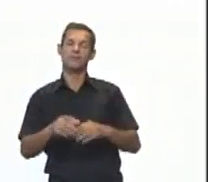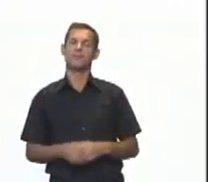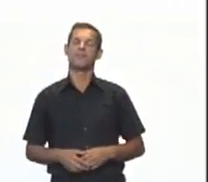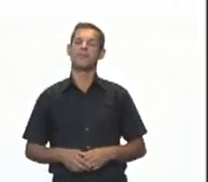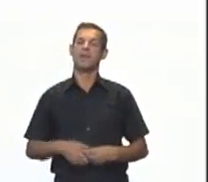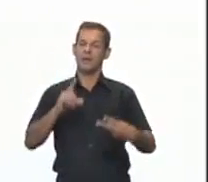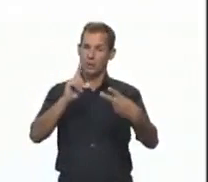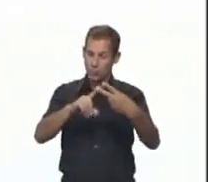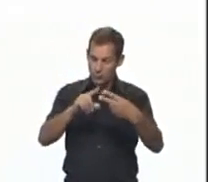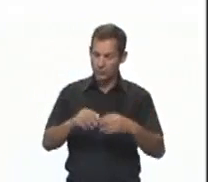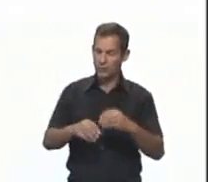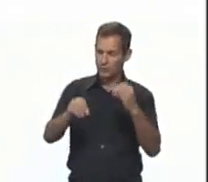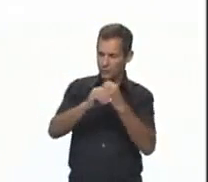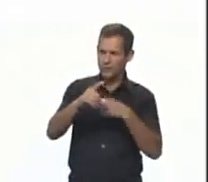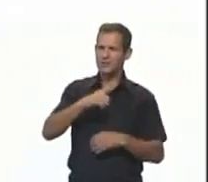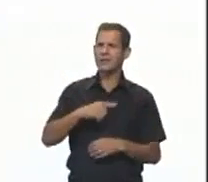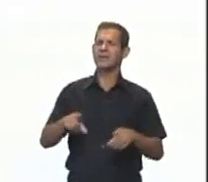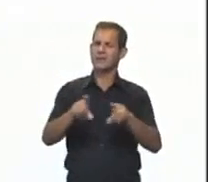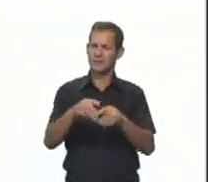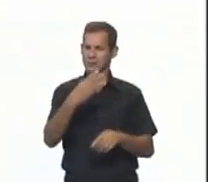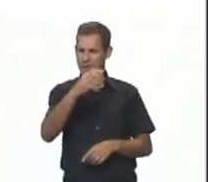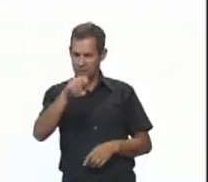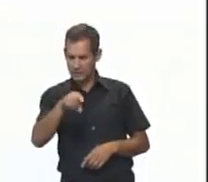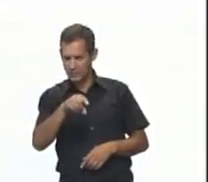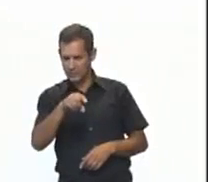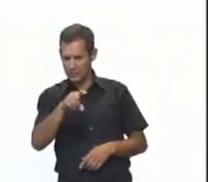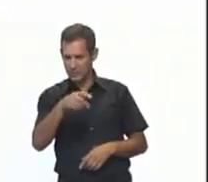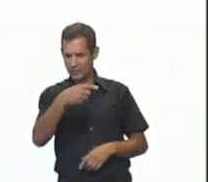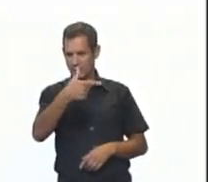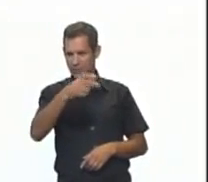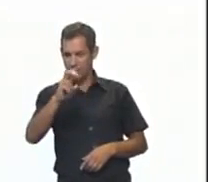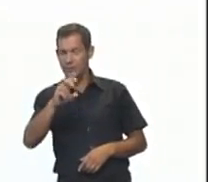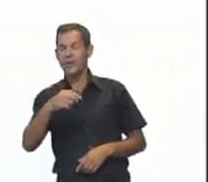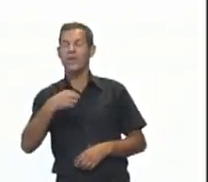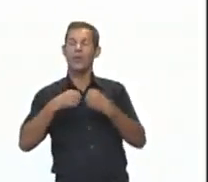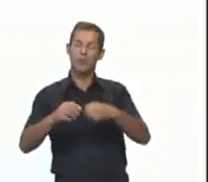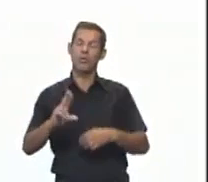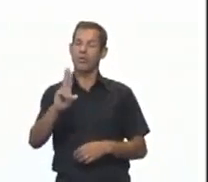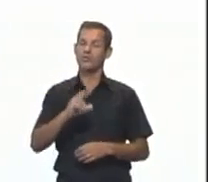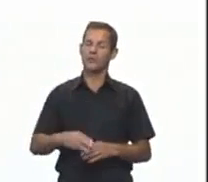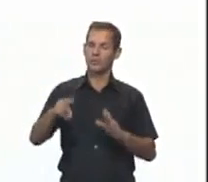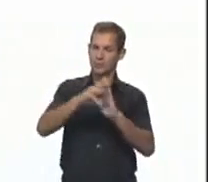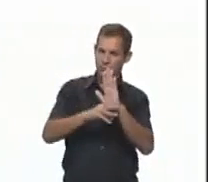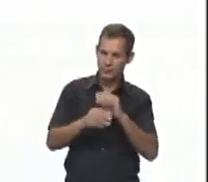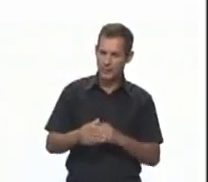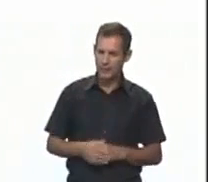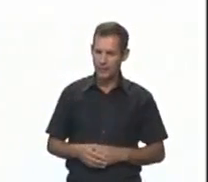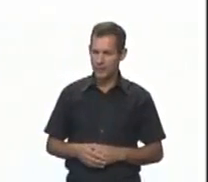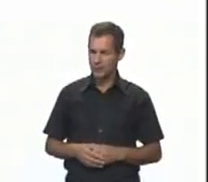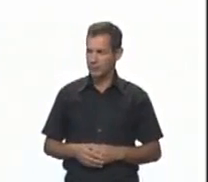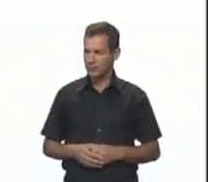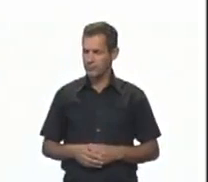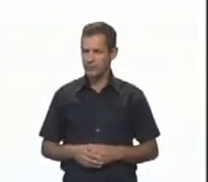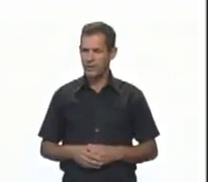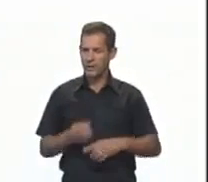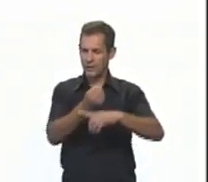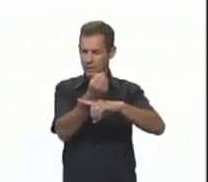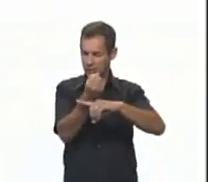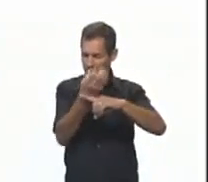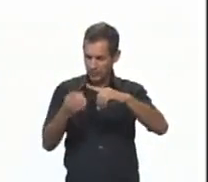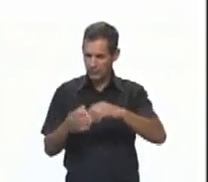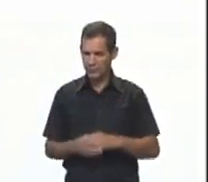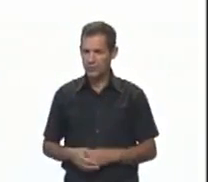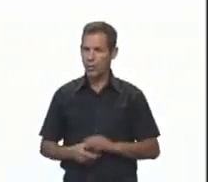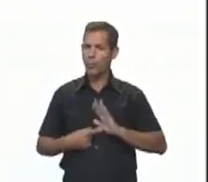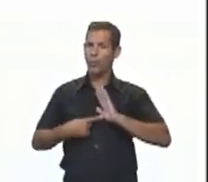também no segundo membro da nossa operação a gente também tem o 30,25. Então, eu posso utilizar o método colocar a função